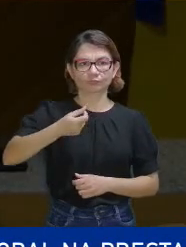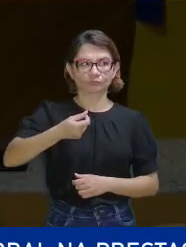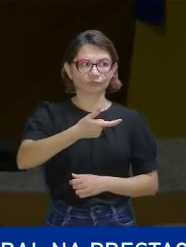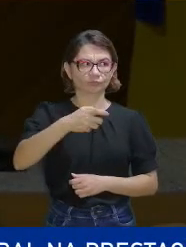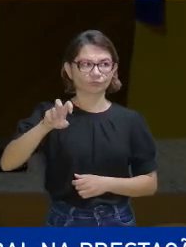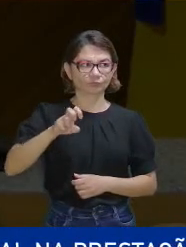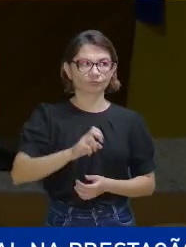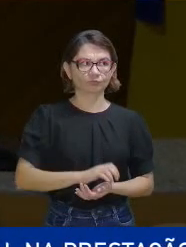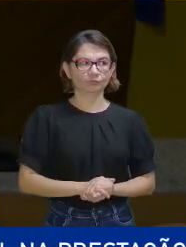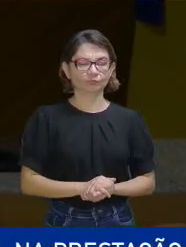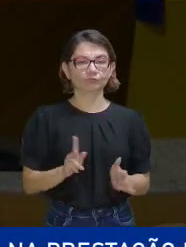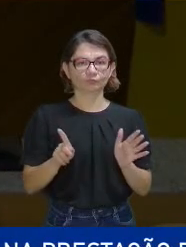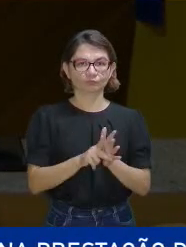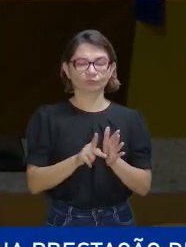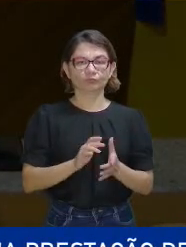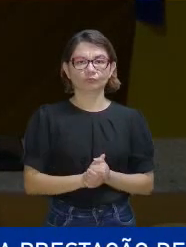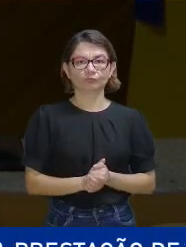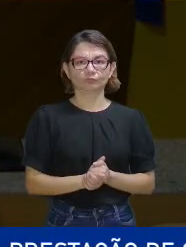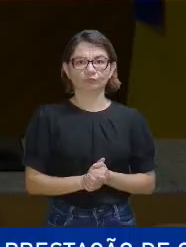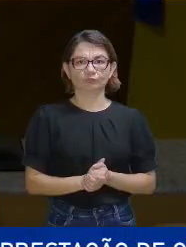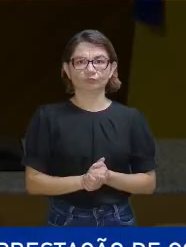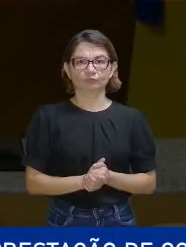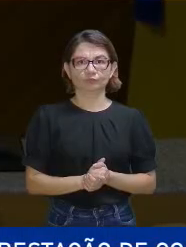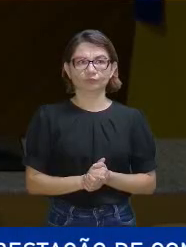0663-2025, origem